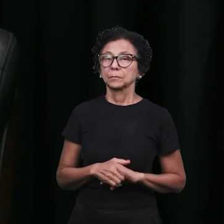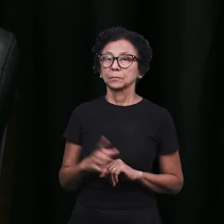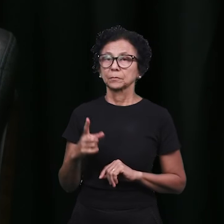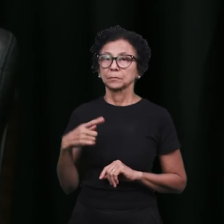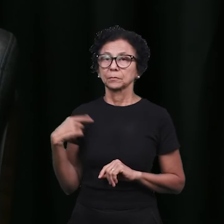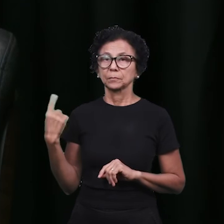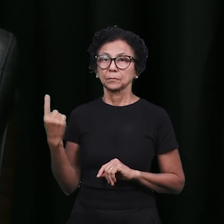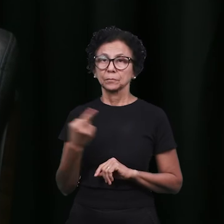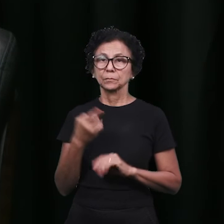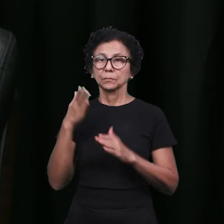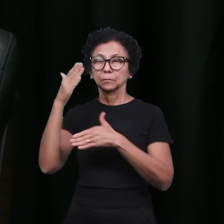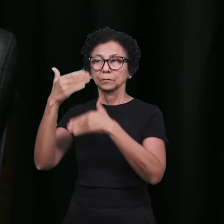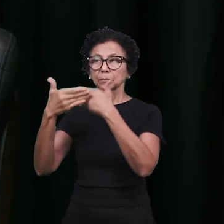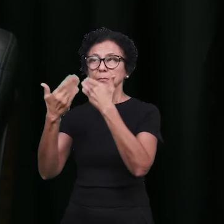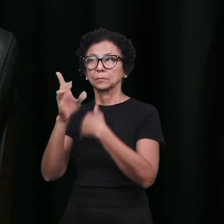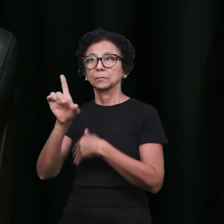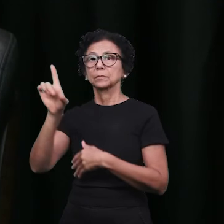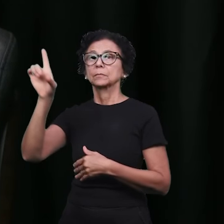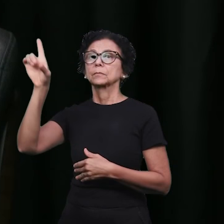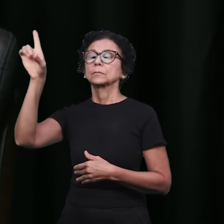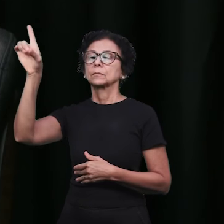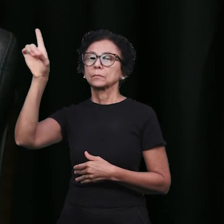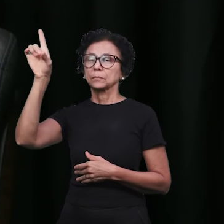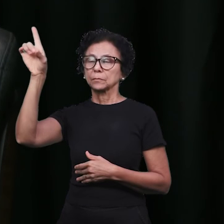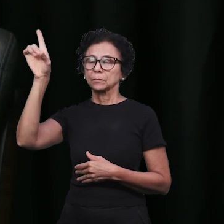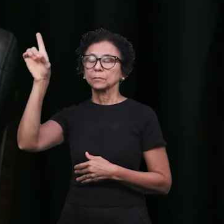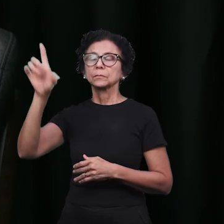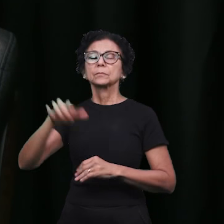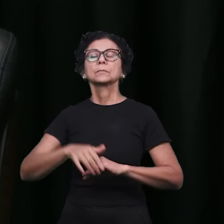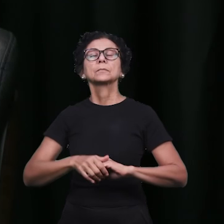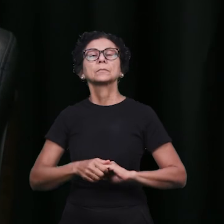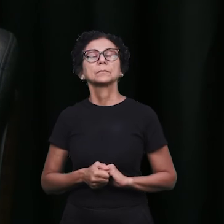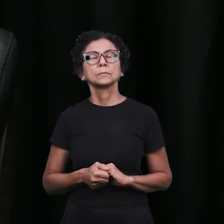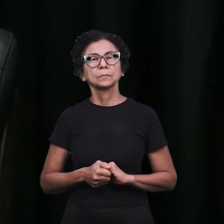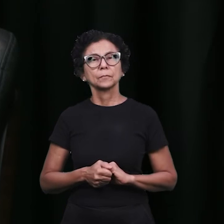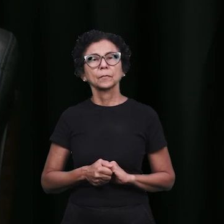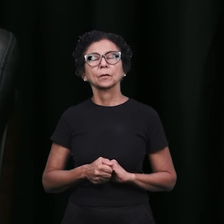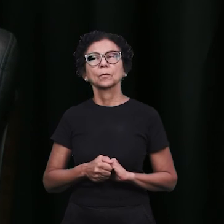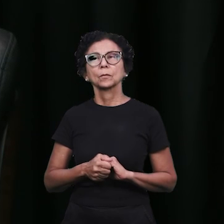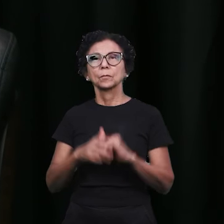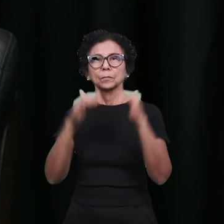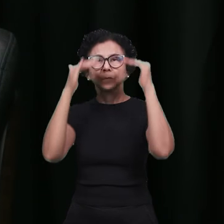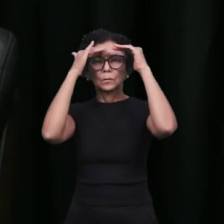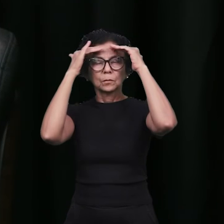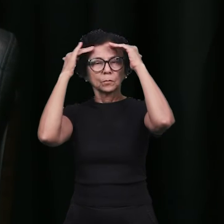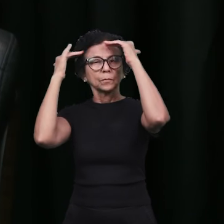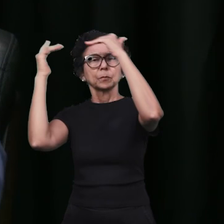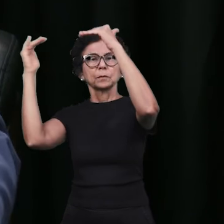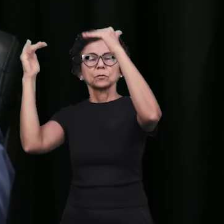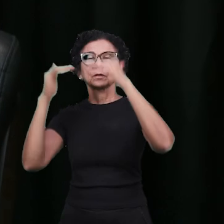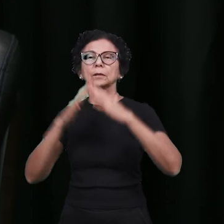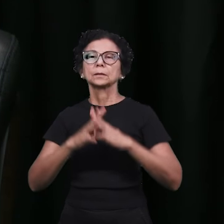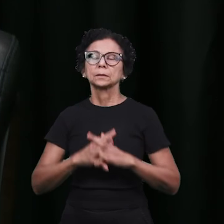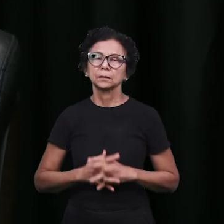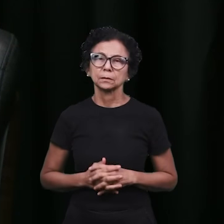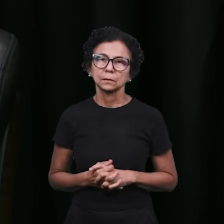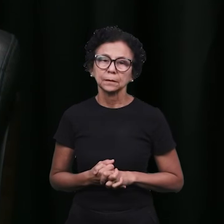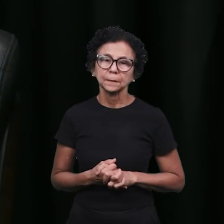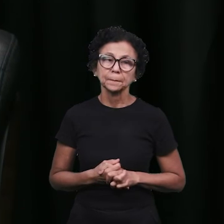nós adentramos ao santuário, né, com ousadia, como diz o livro de Hebreus, não é É isso? isso mesmo. A vitória